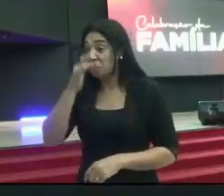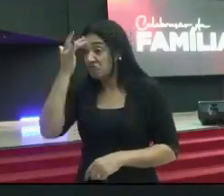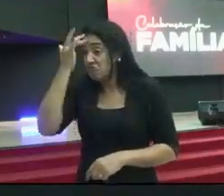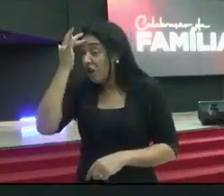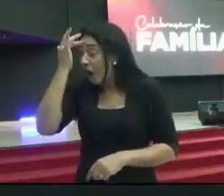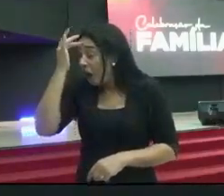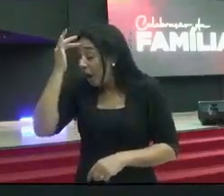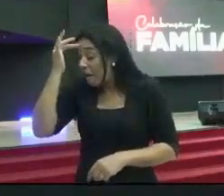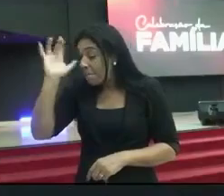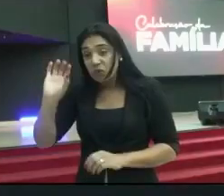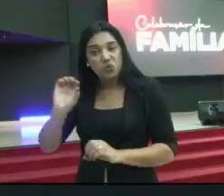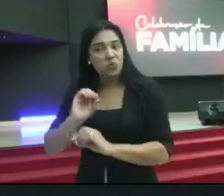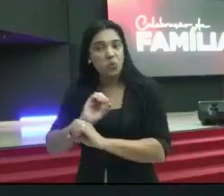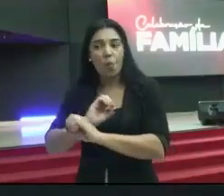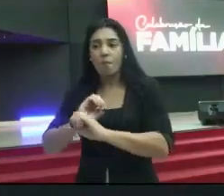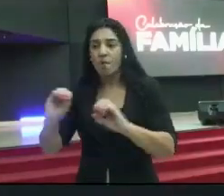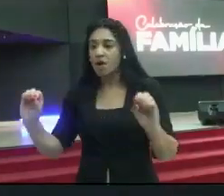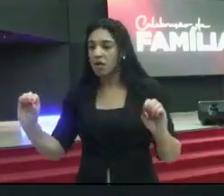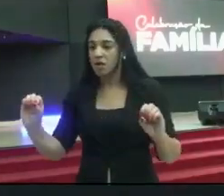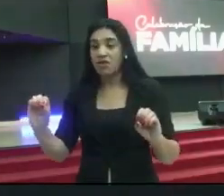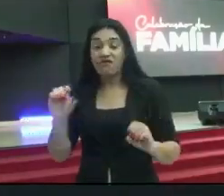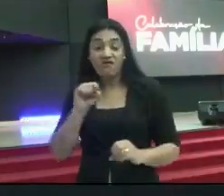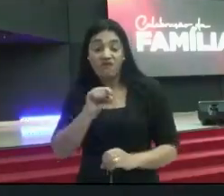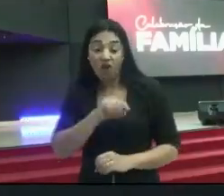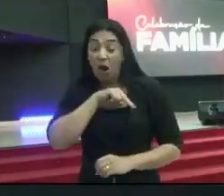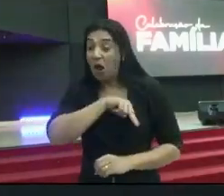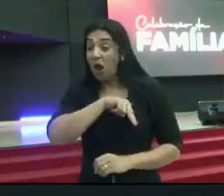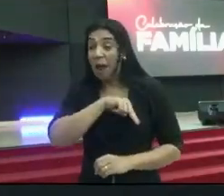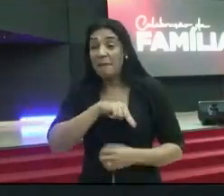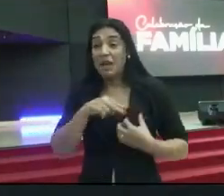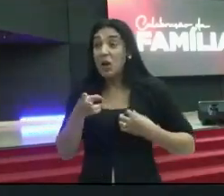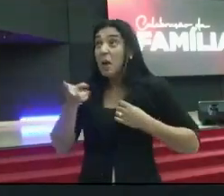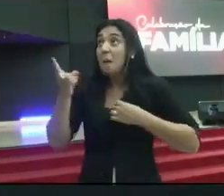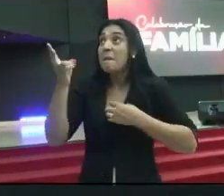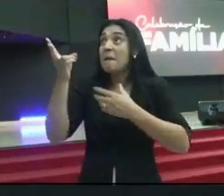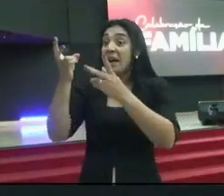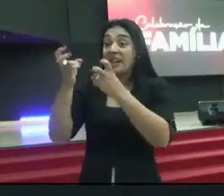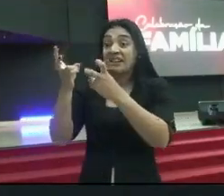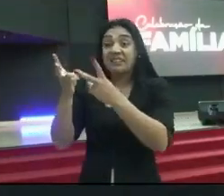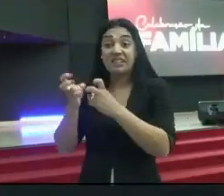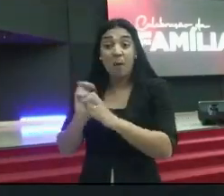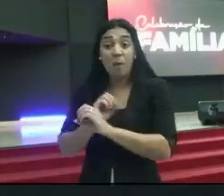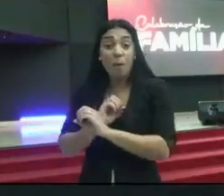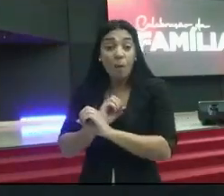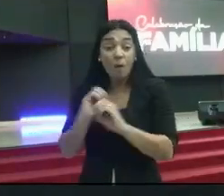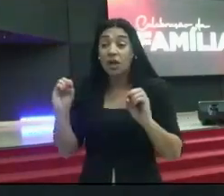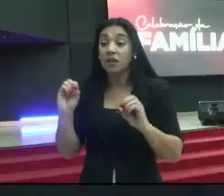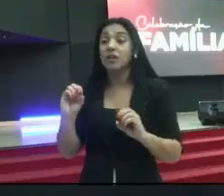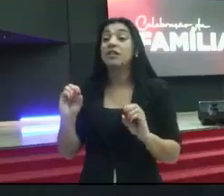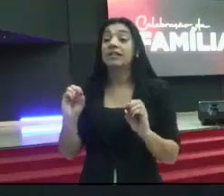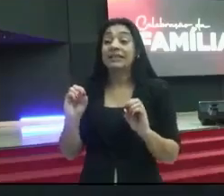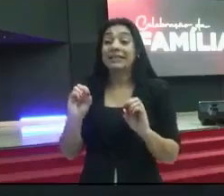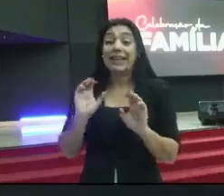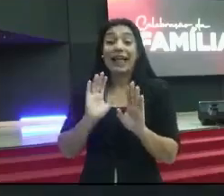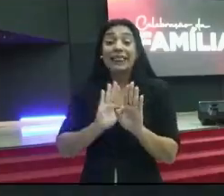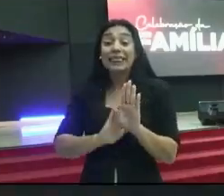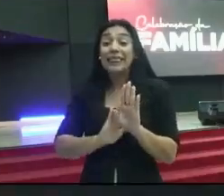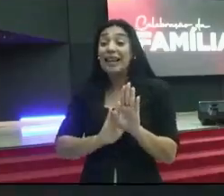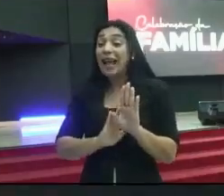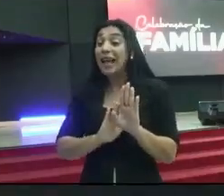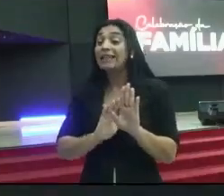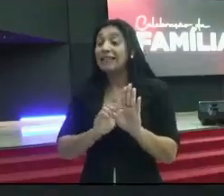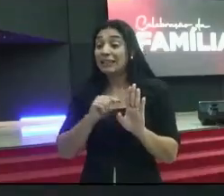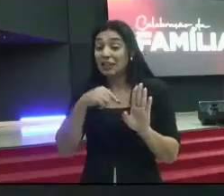Noemi, você não sabe, Noemi. Você não está percebendo, Noemi, que por detrás das